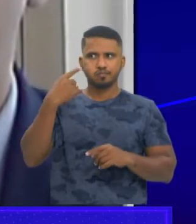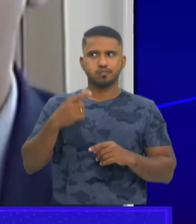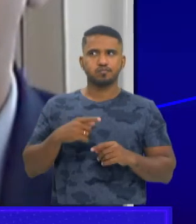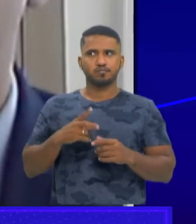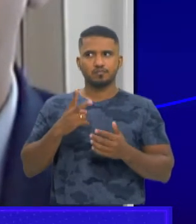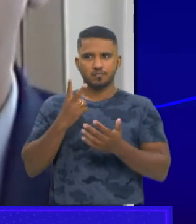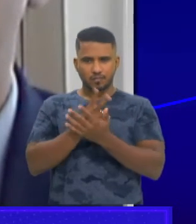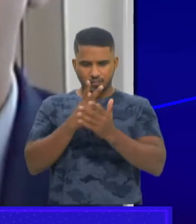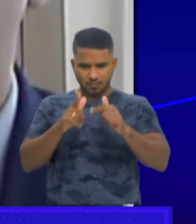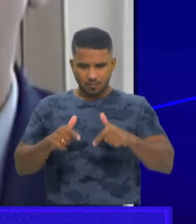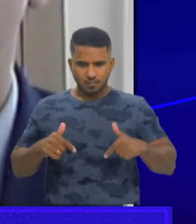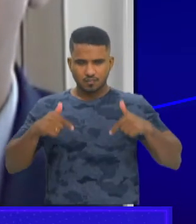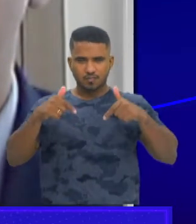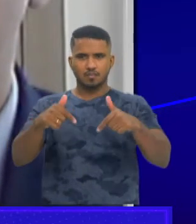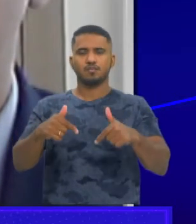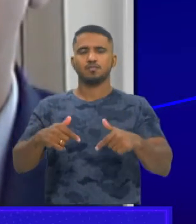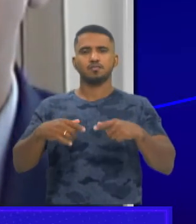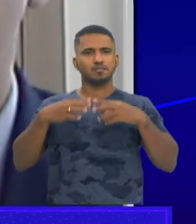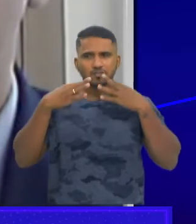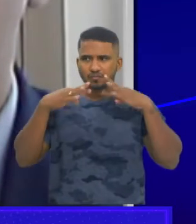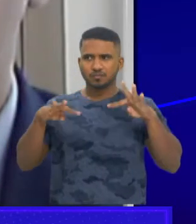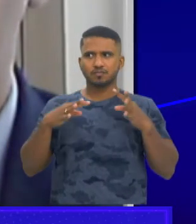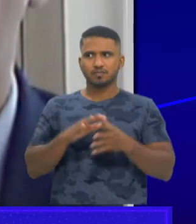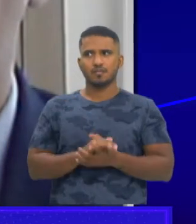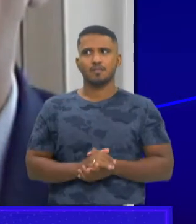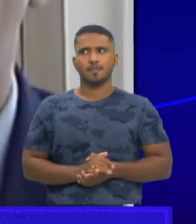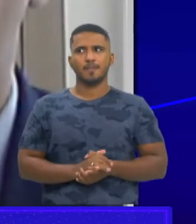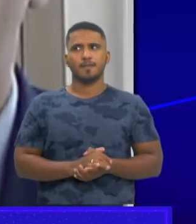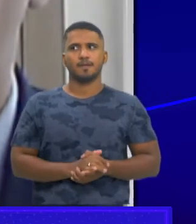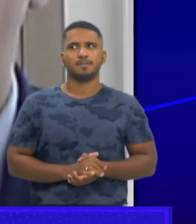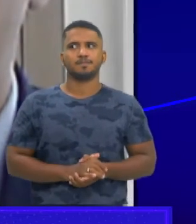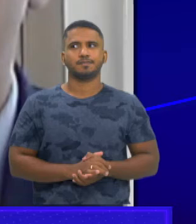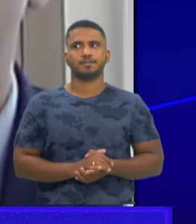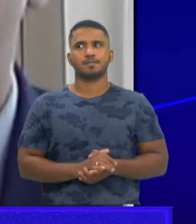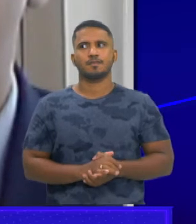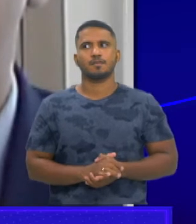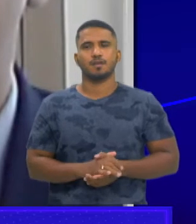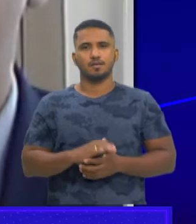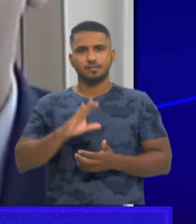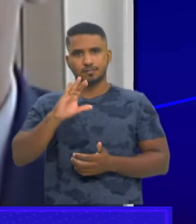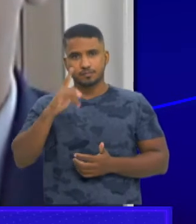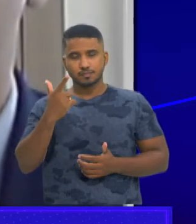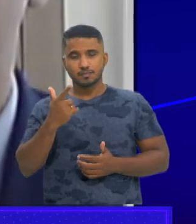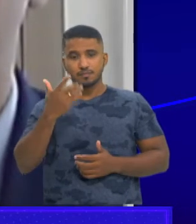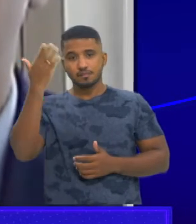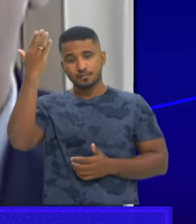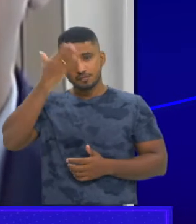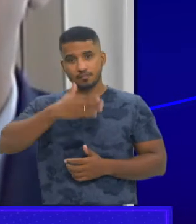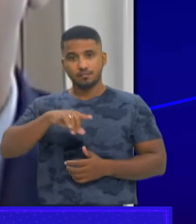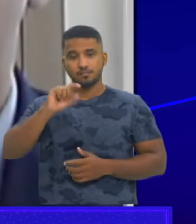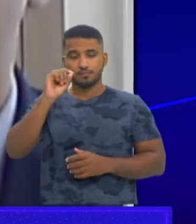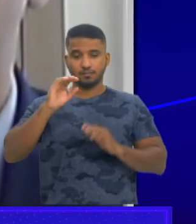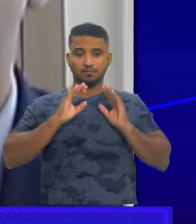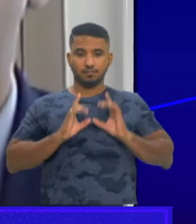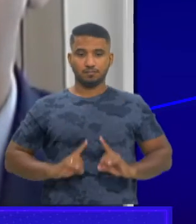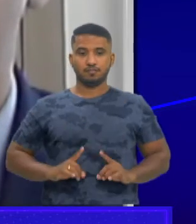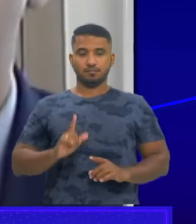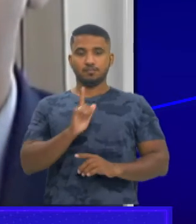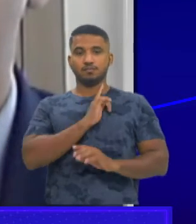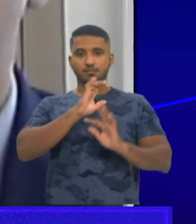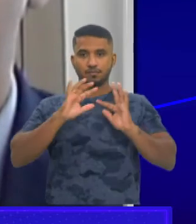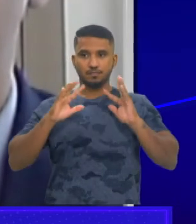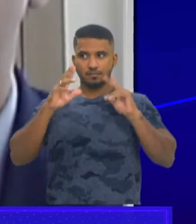física. E advogados que estão exercendo sua função com naturalidade e,